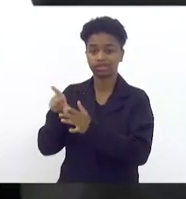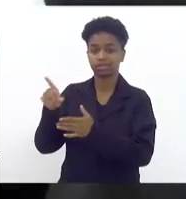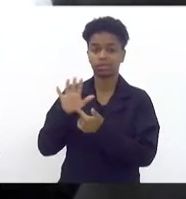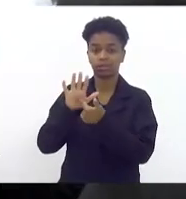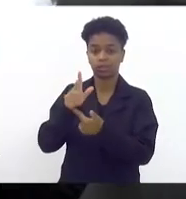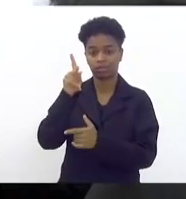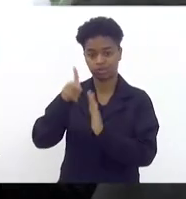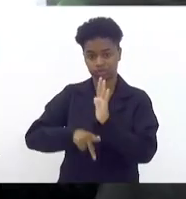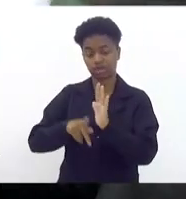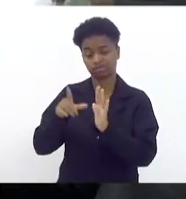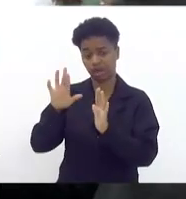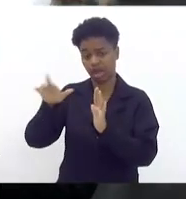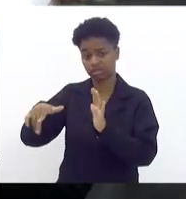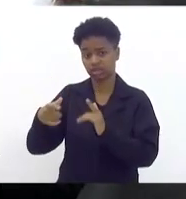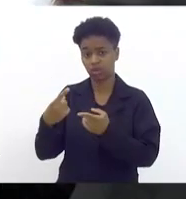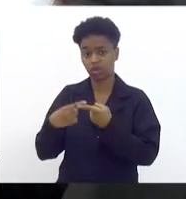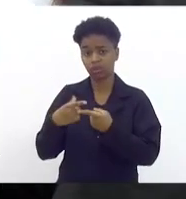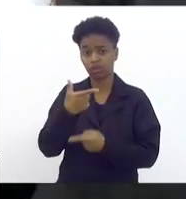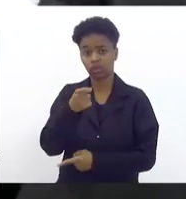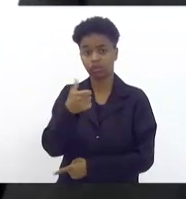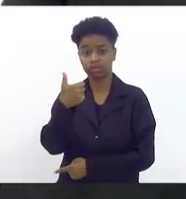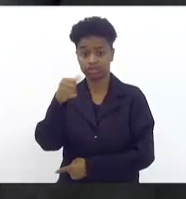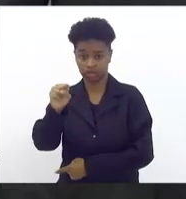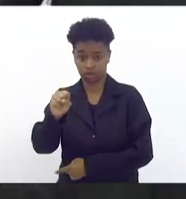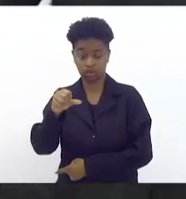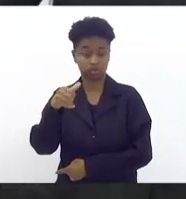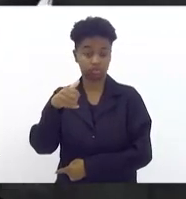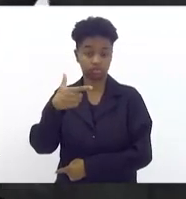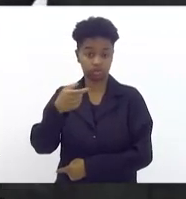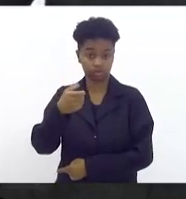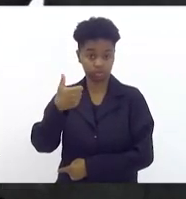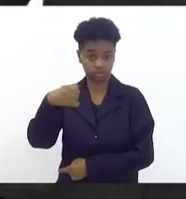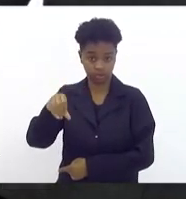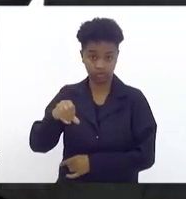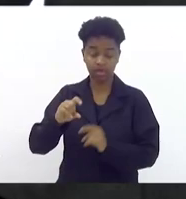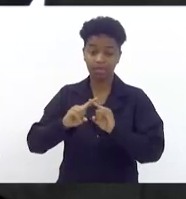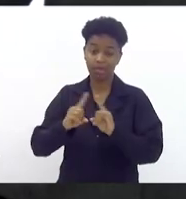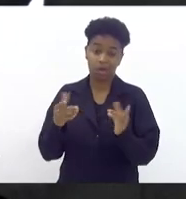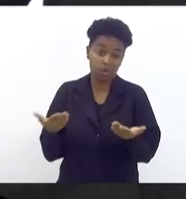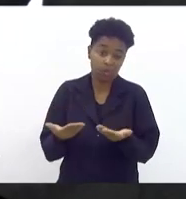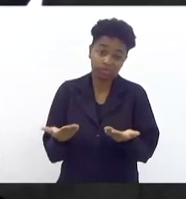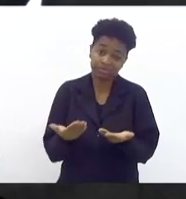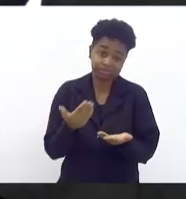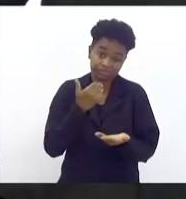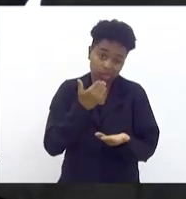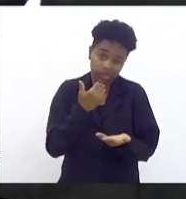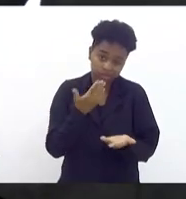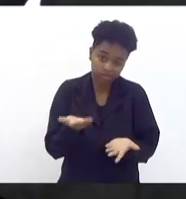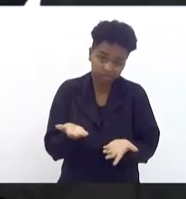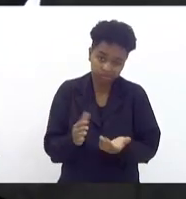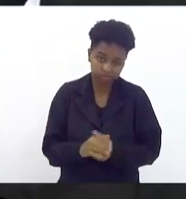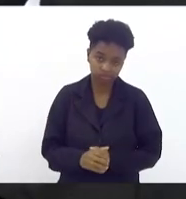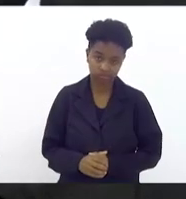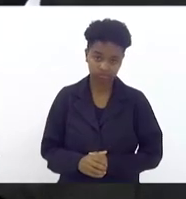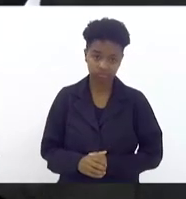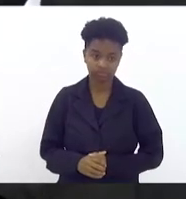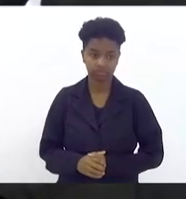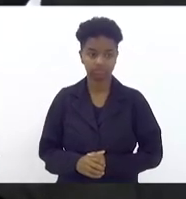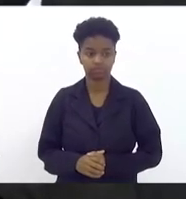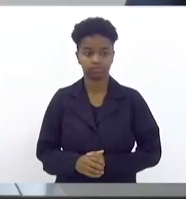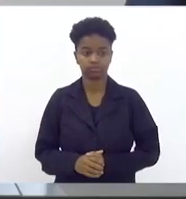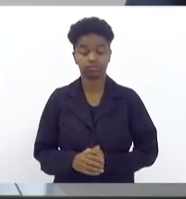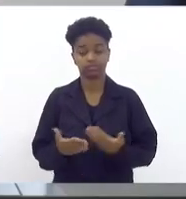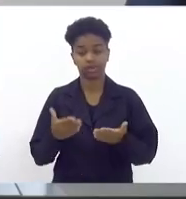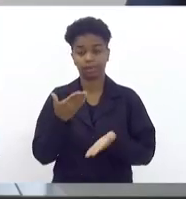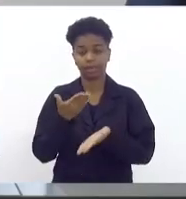tinha razão, foi em 19, porque a lei foi promulgada em 21, mas hoje o projeto... O convênio de 21 internacional, ele